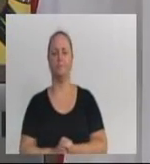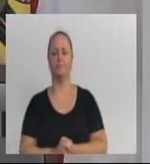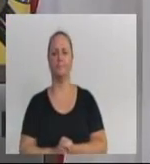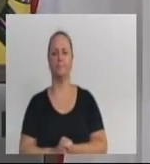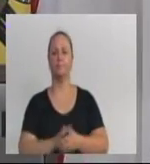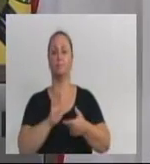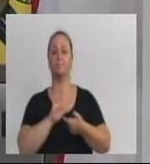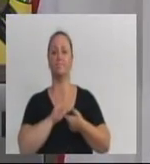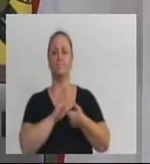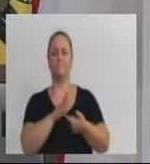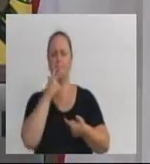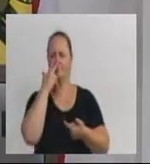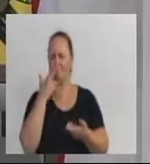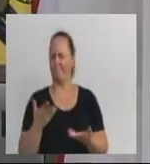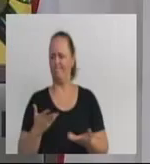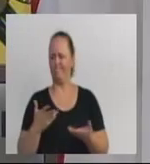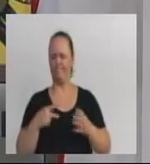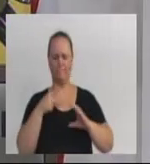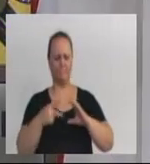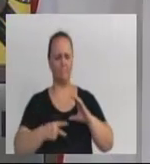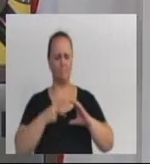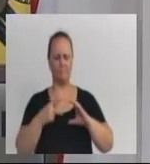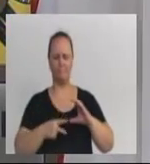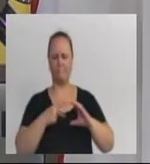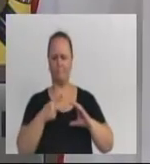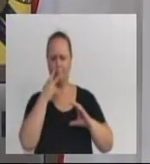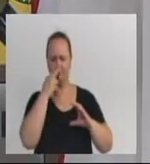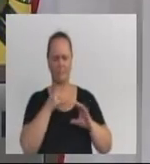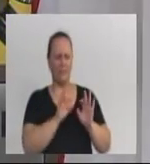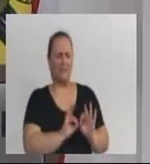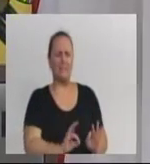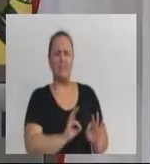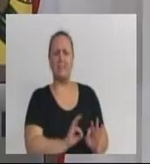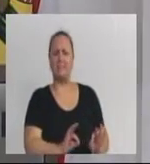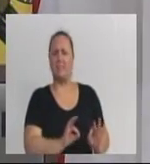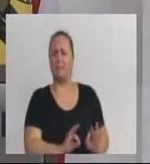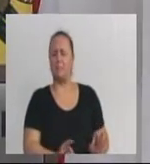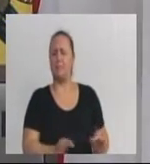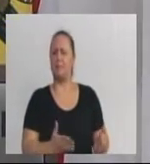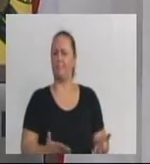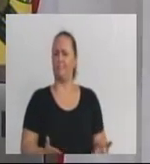se apequena perante a cidade de Blumenau. Nós votamos